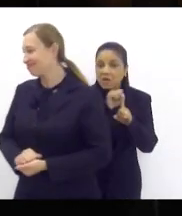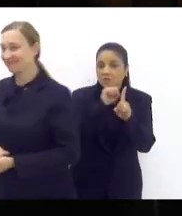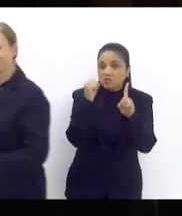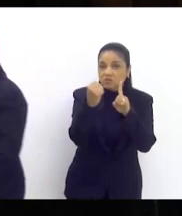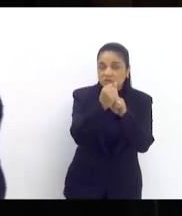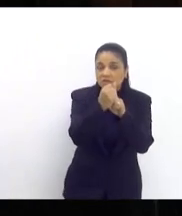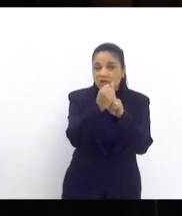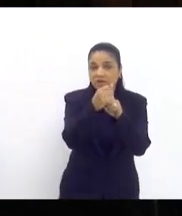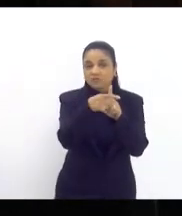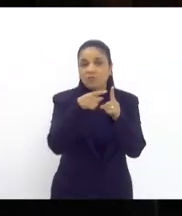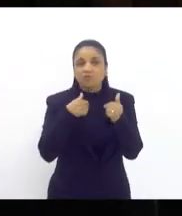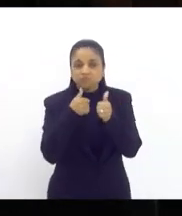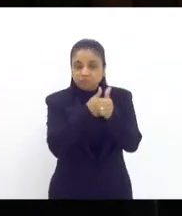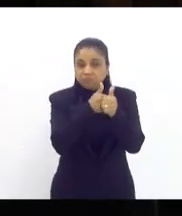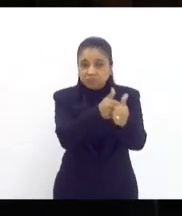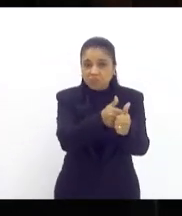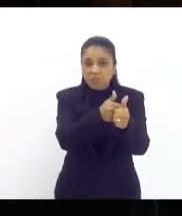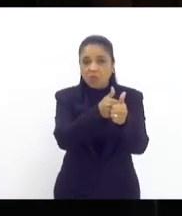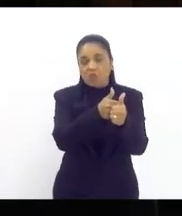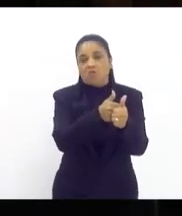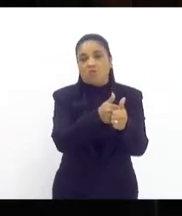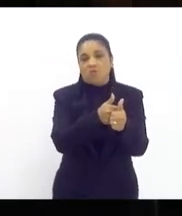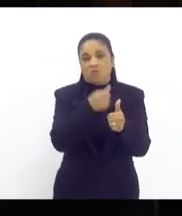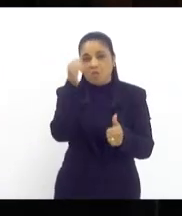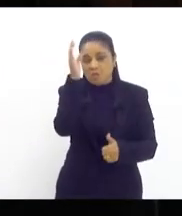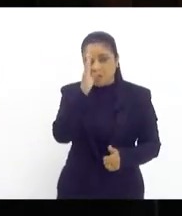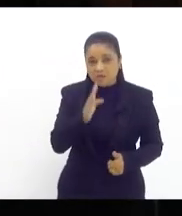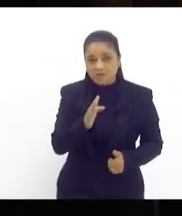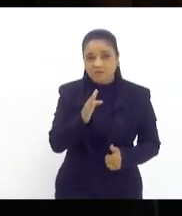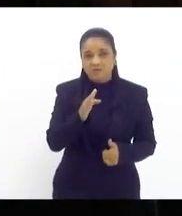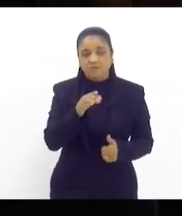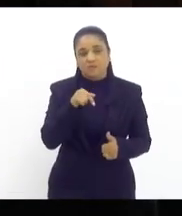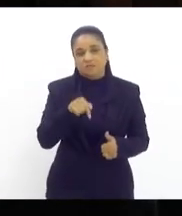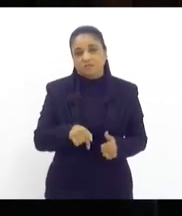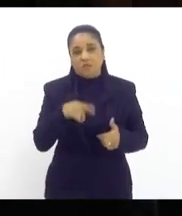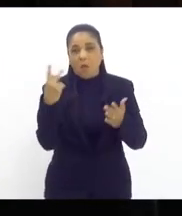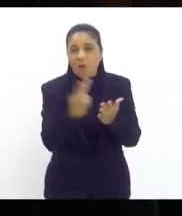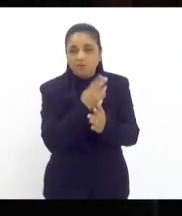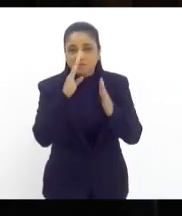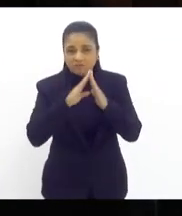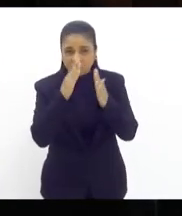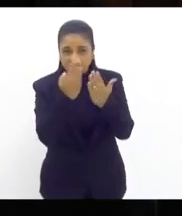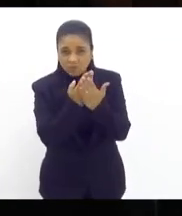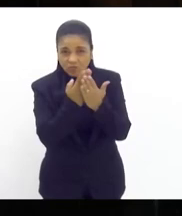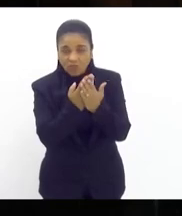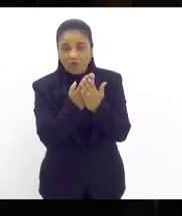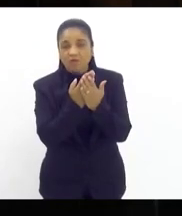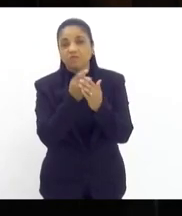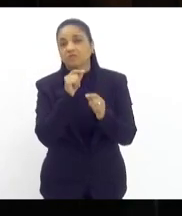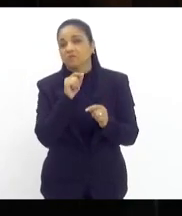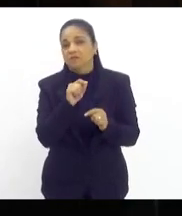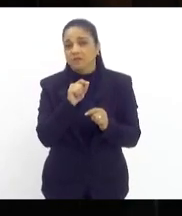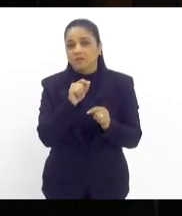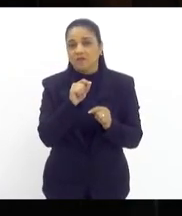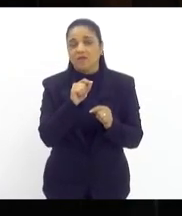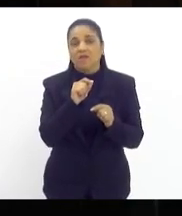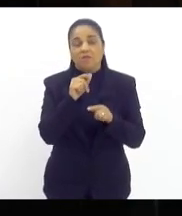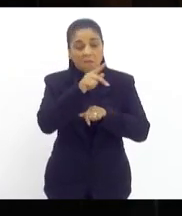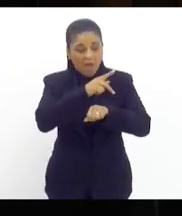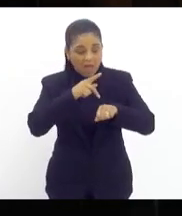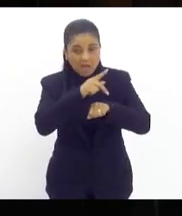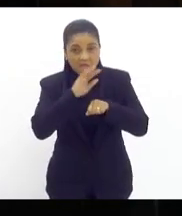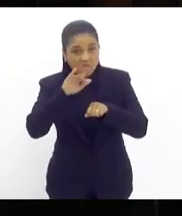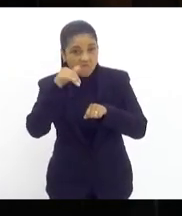acompanhou e não é um fenômeno do Brasil isso que vem acontecendo nas escolas é um fenômeno que acontece em países